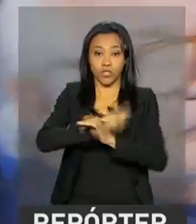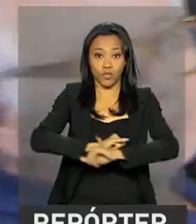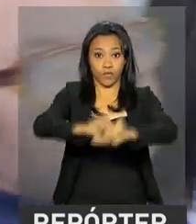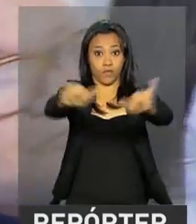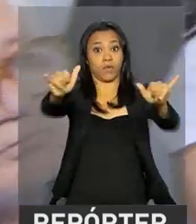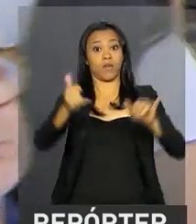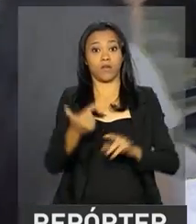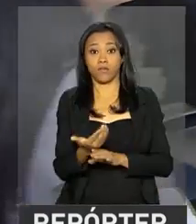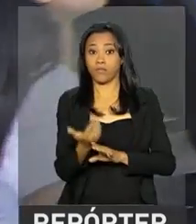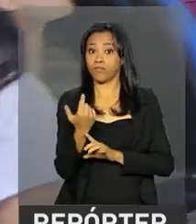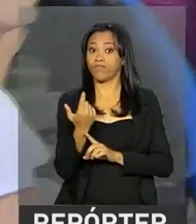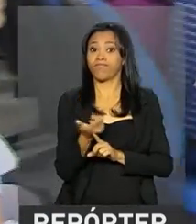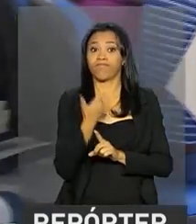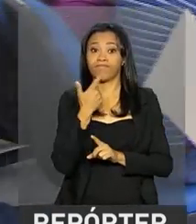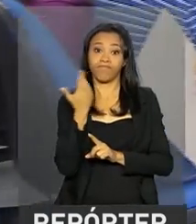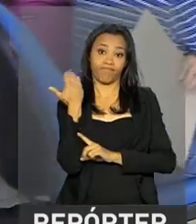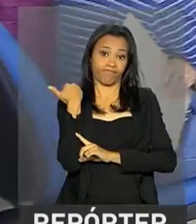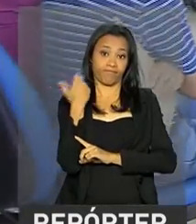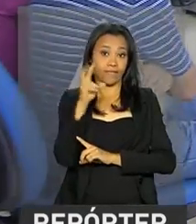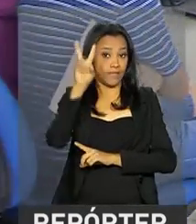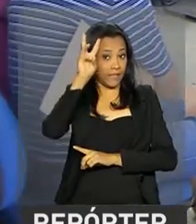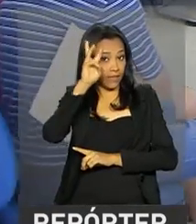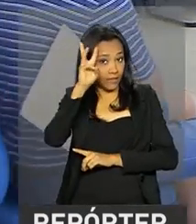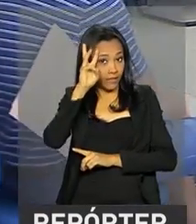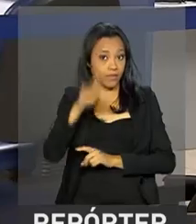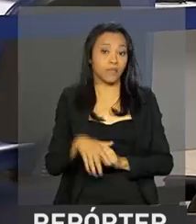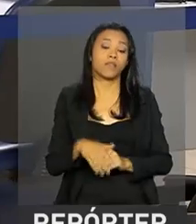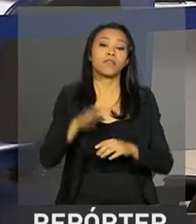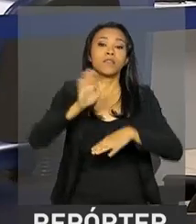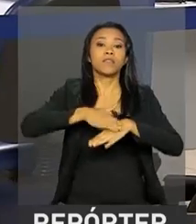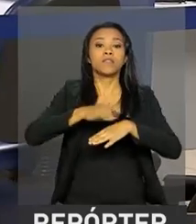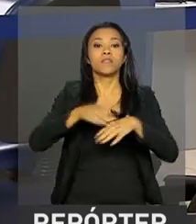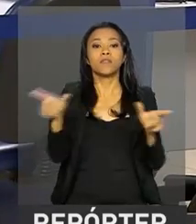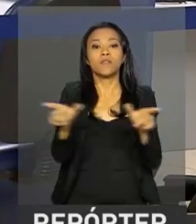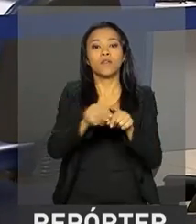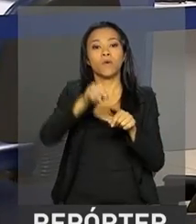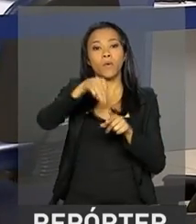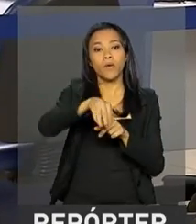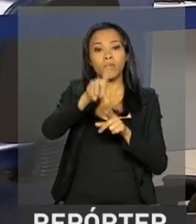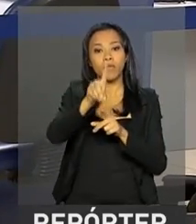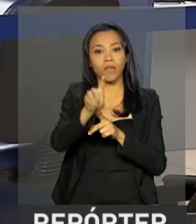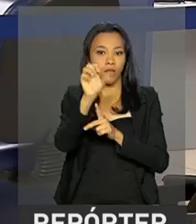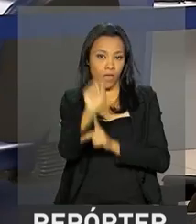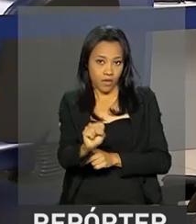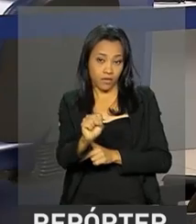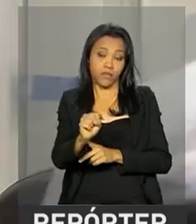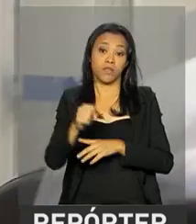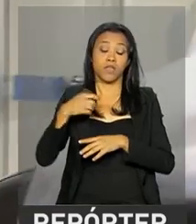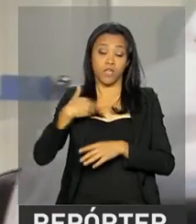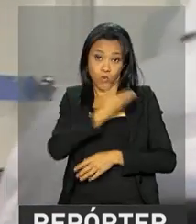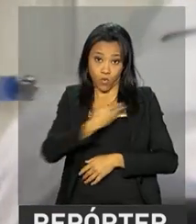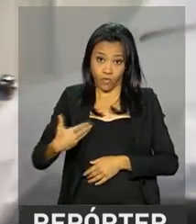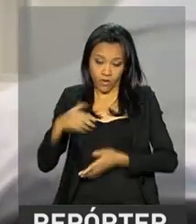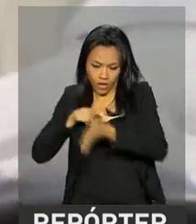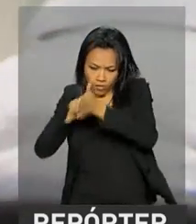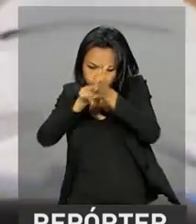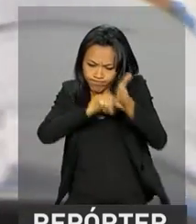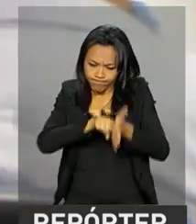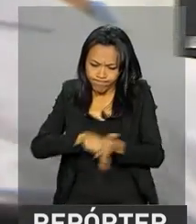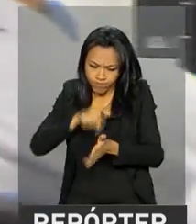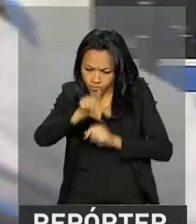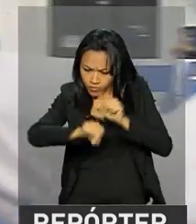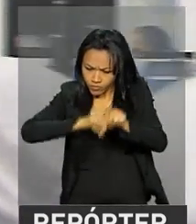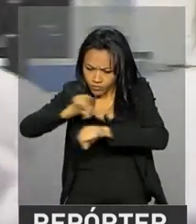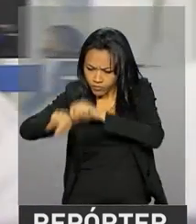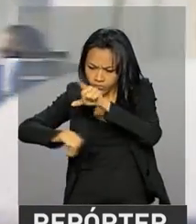última terça-feira. Segundo o Ministério do Desenvolvimento Social, o pente fino adotado pelo governo faz parte de um